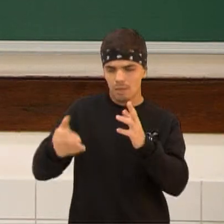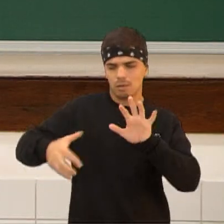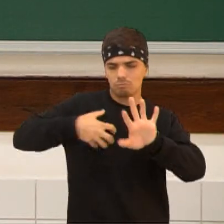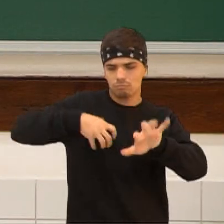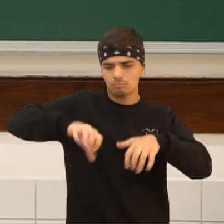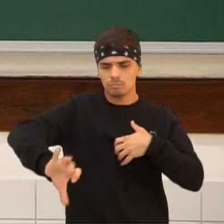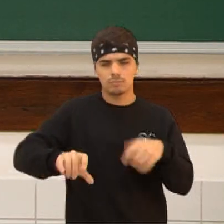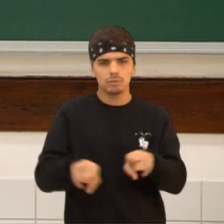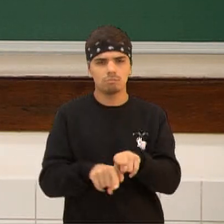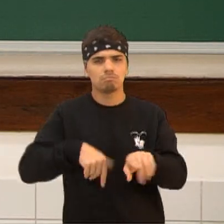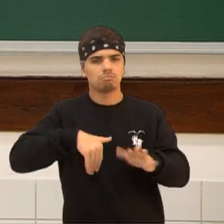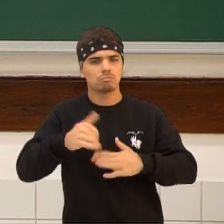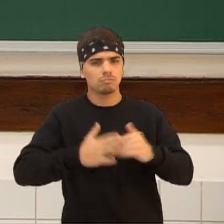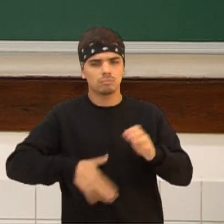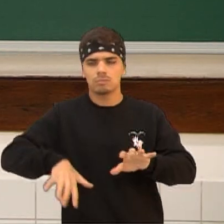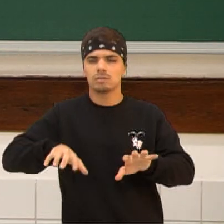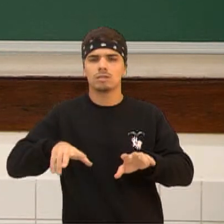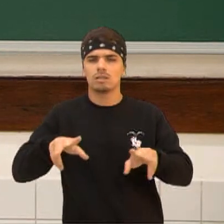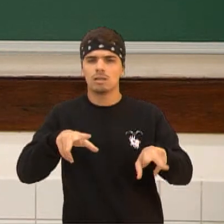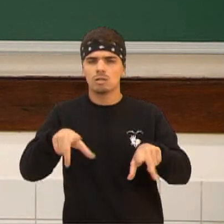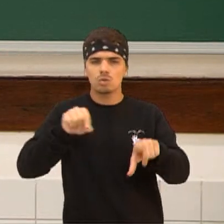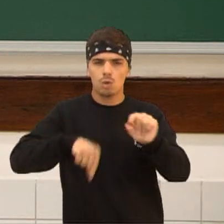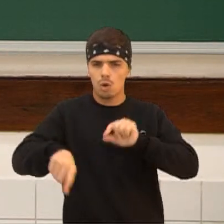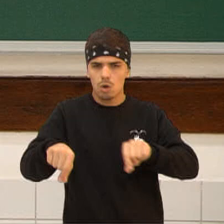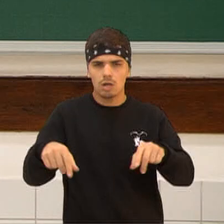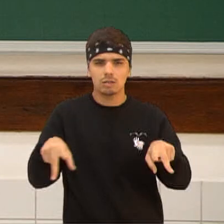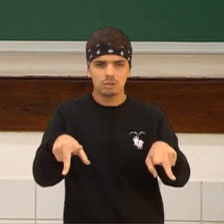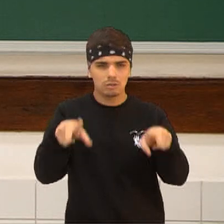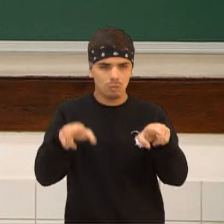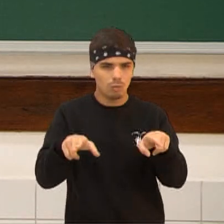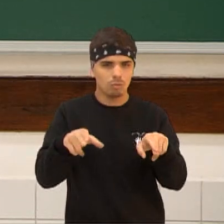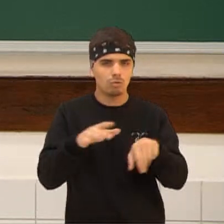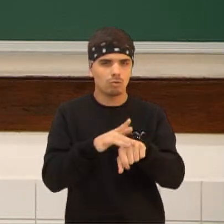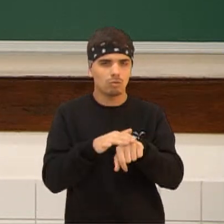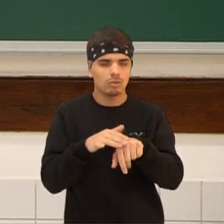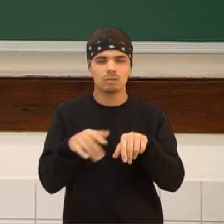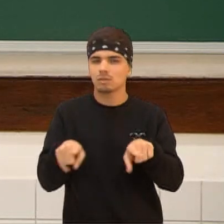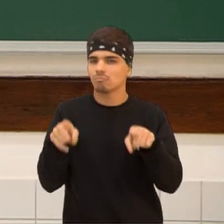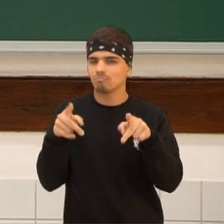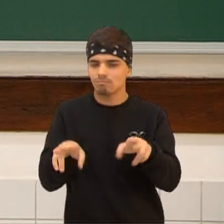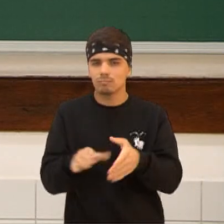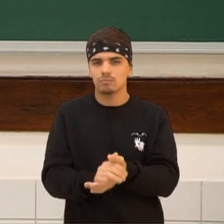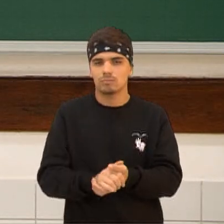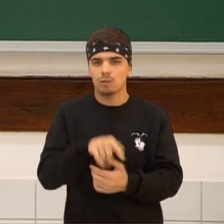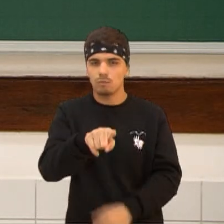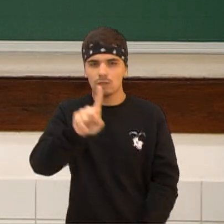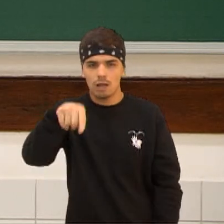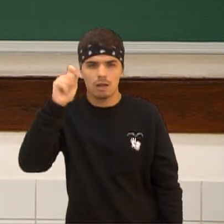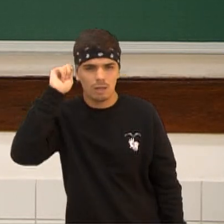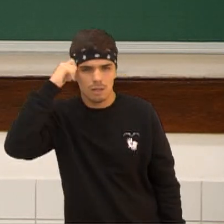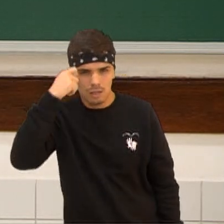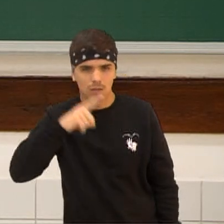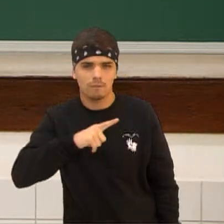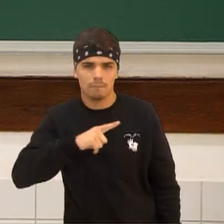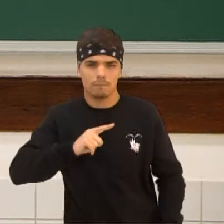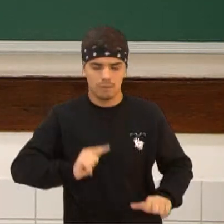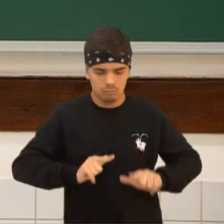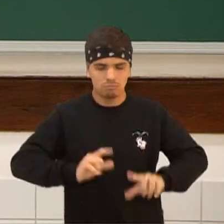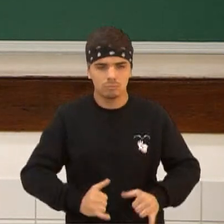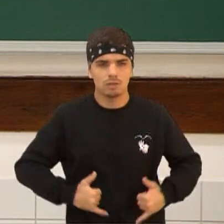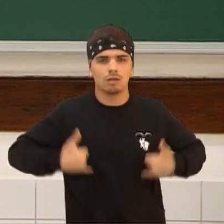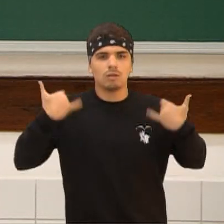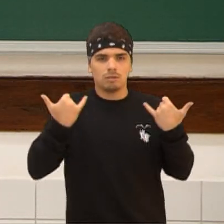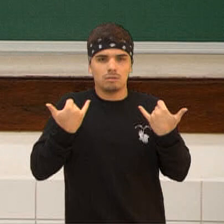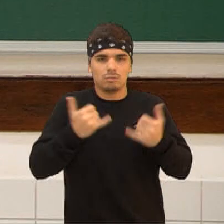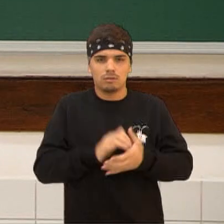as suas escolhas, com as suas cores. Somos todos iguais. E você que é negro, tenha muito orgulho de ser